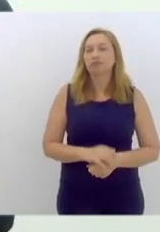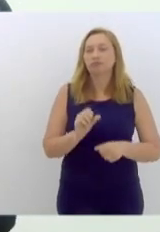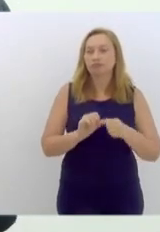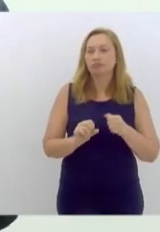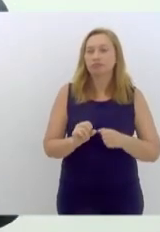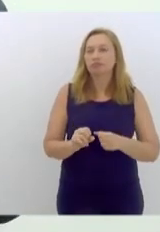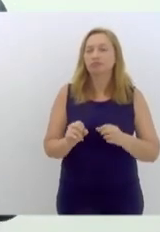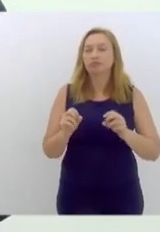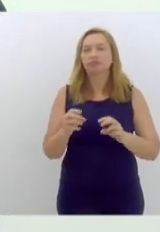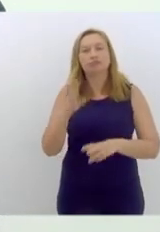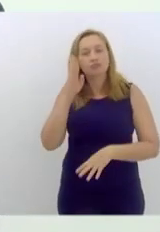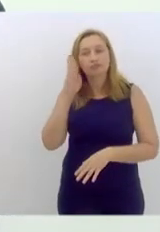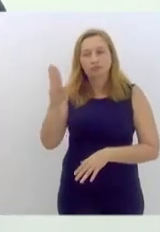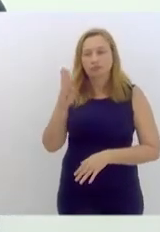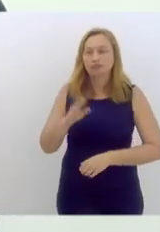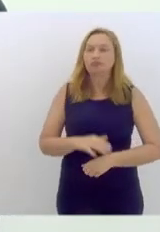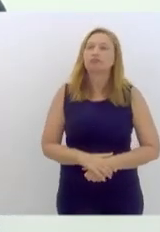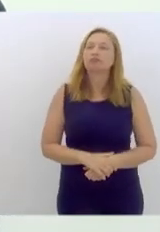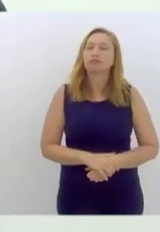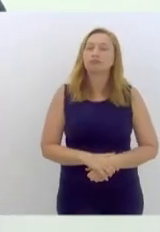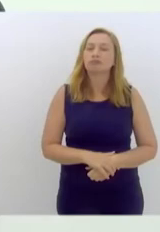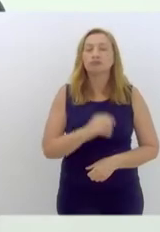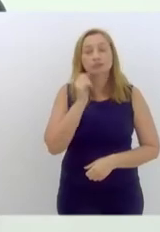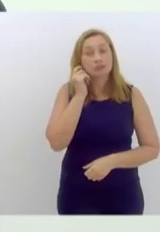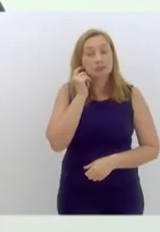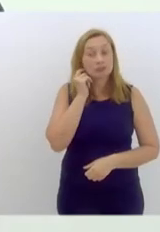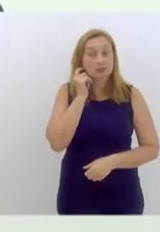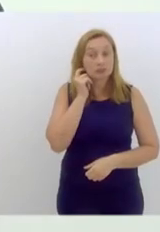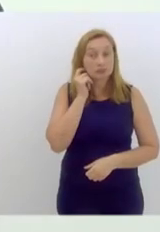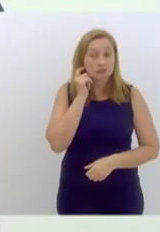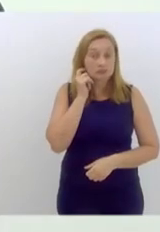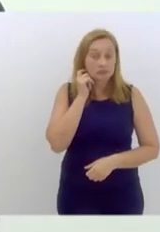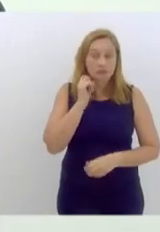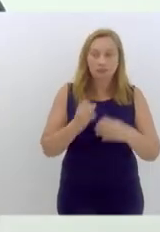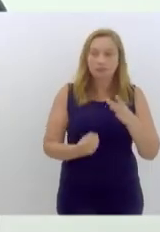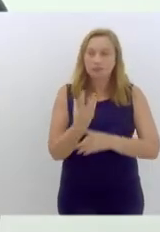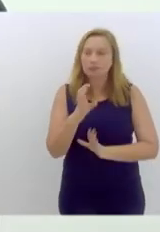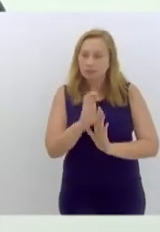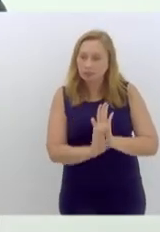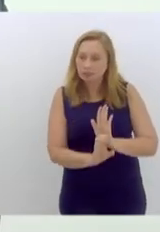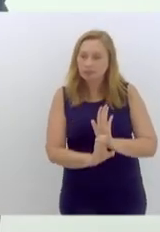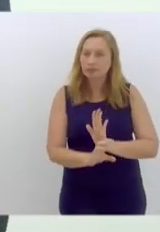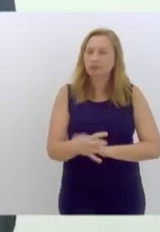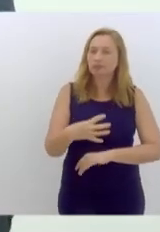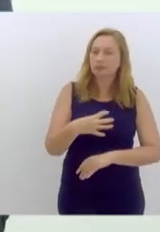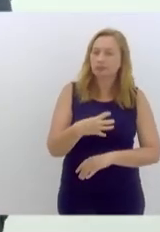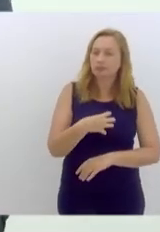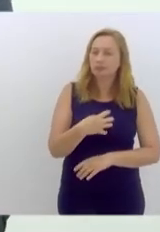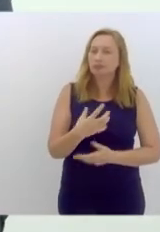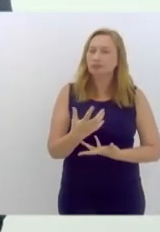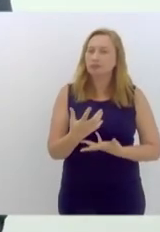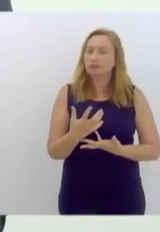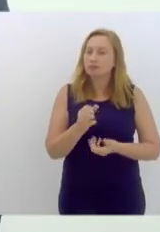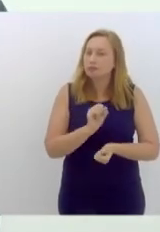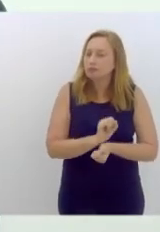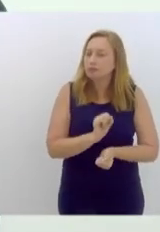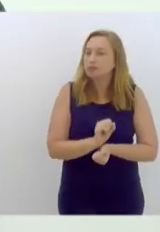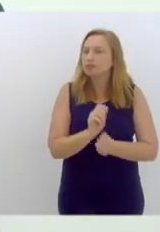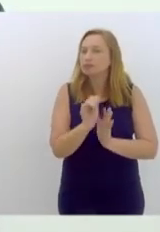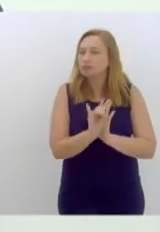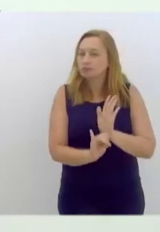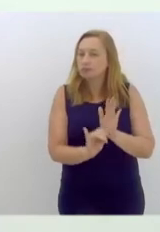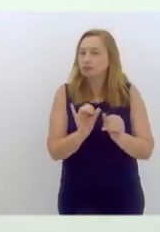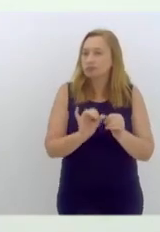que a gente acha fundamentais, fizemos emendas nesse sentido e esperamos, né, numa redação final,